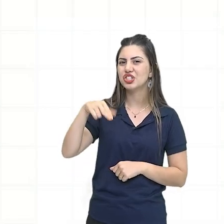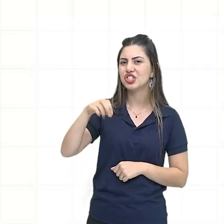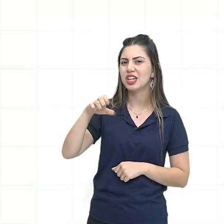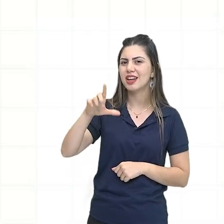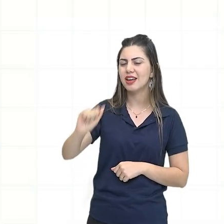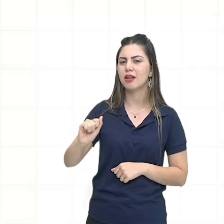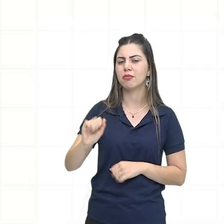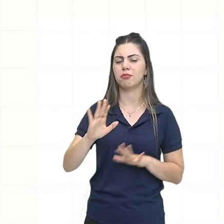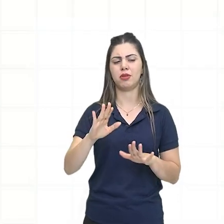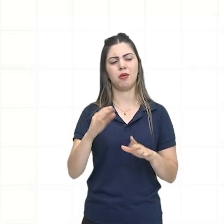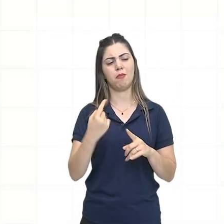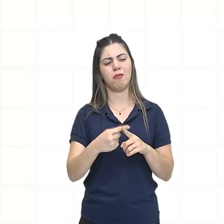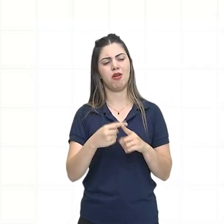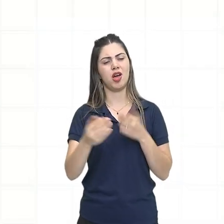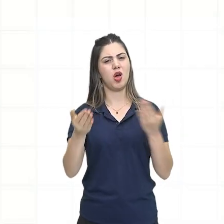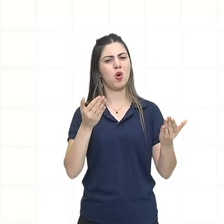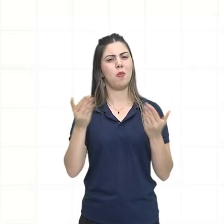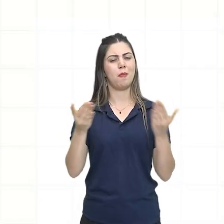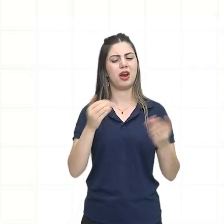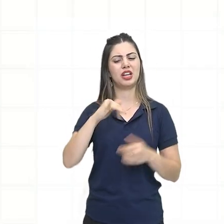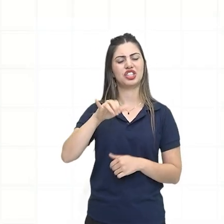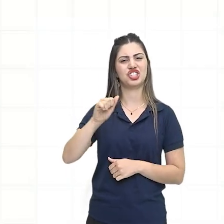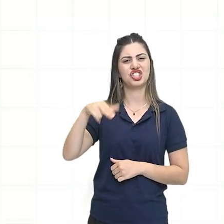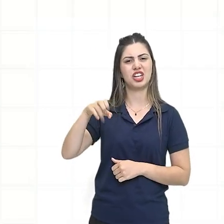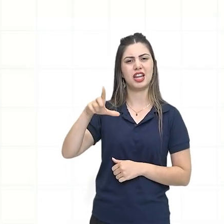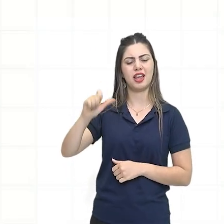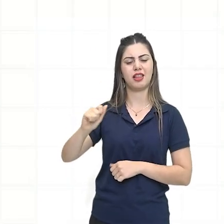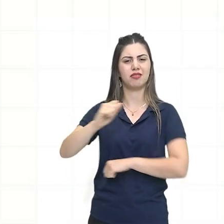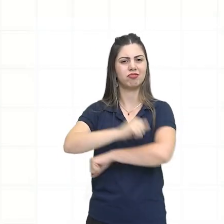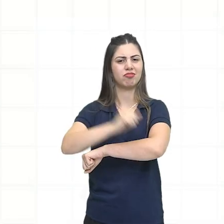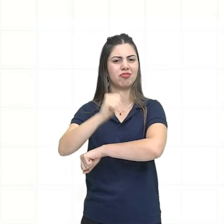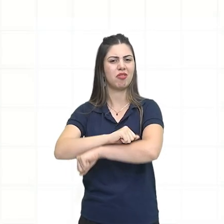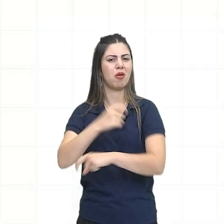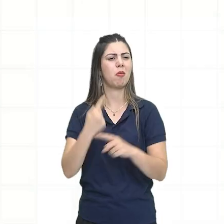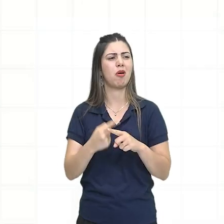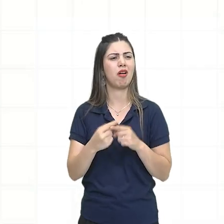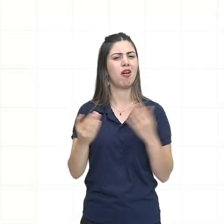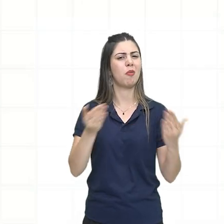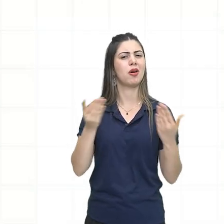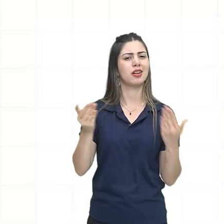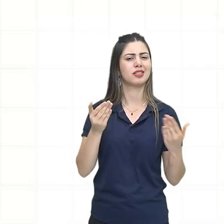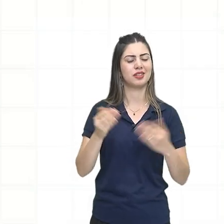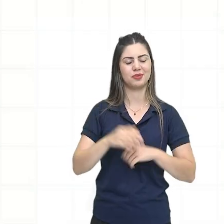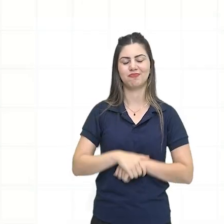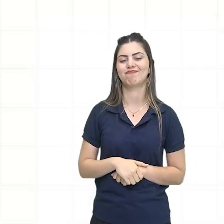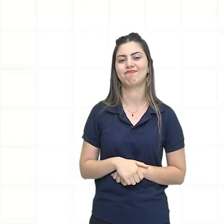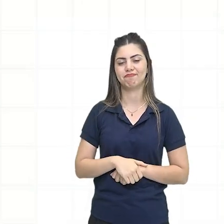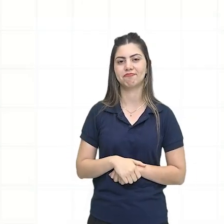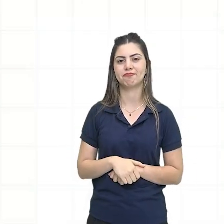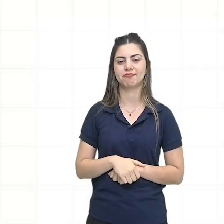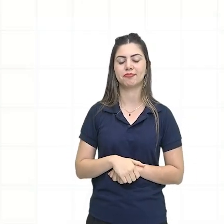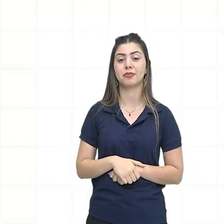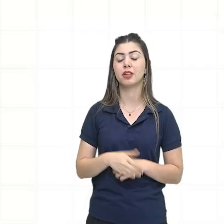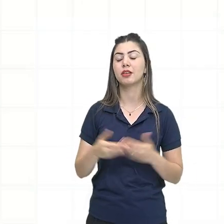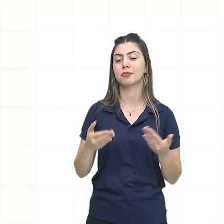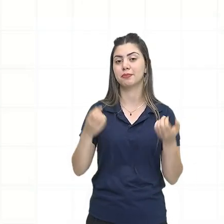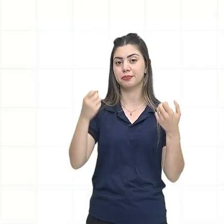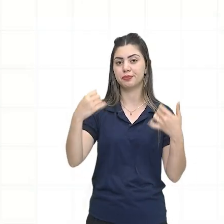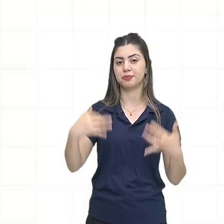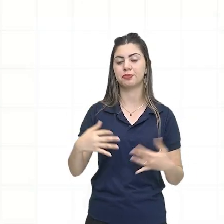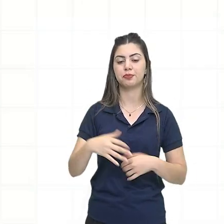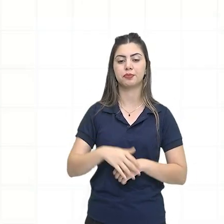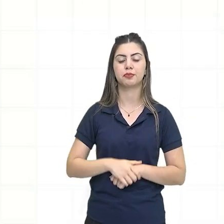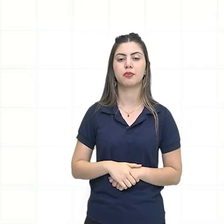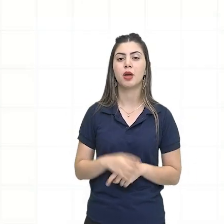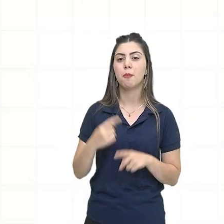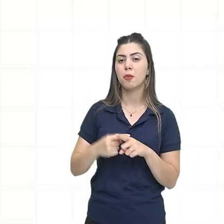Por que é uma janela, professor? Porque a partir dessa janela, você enxerga